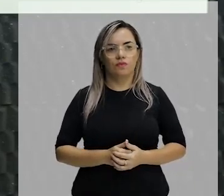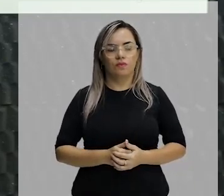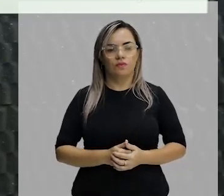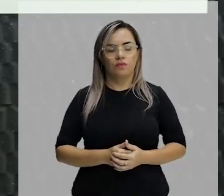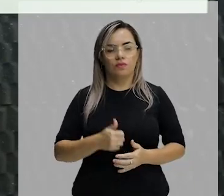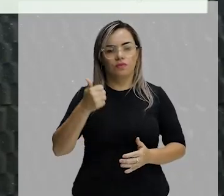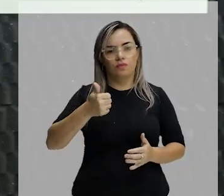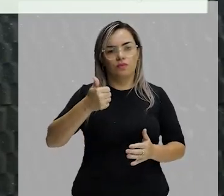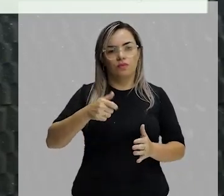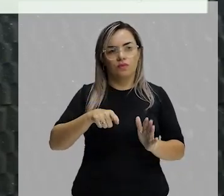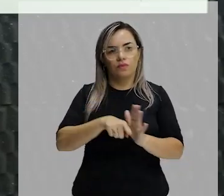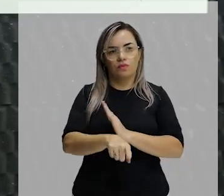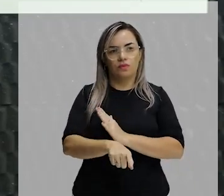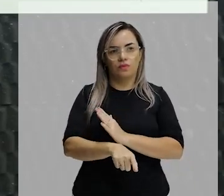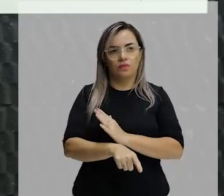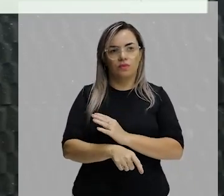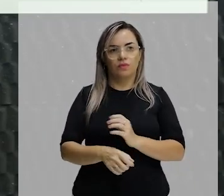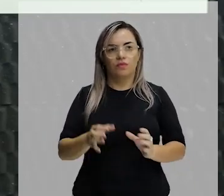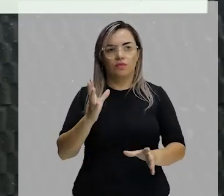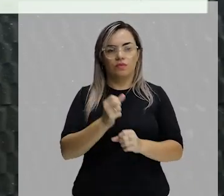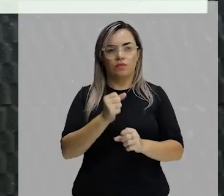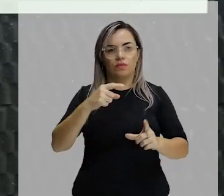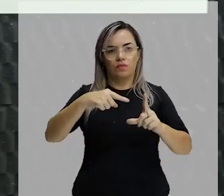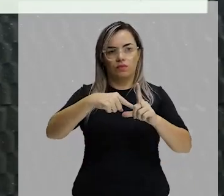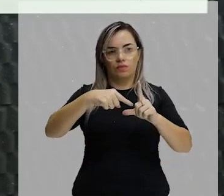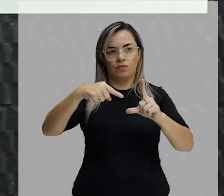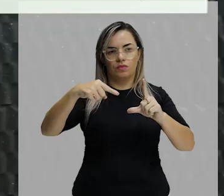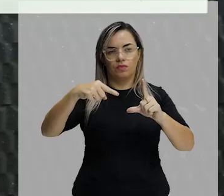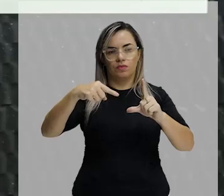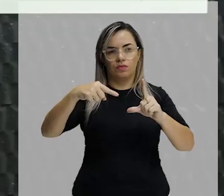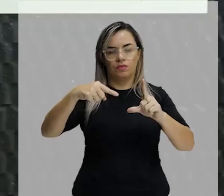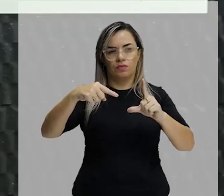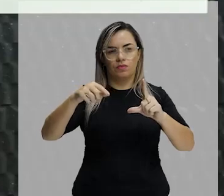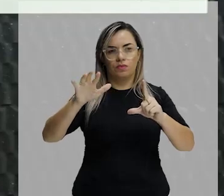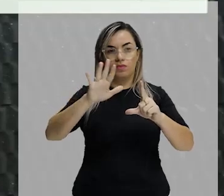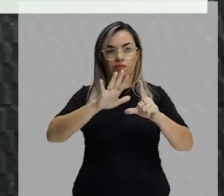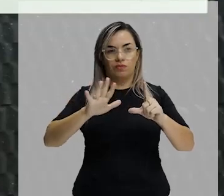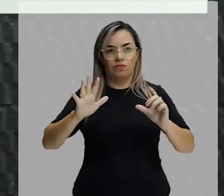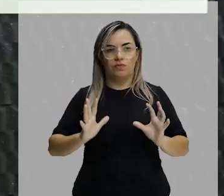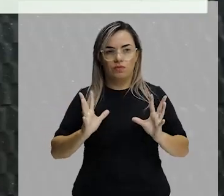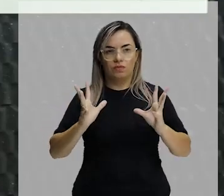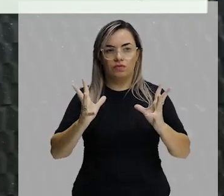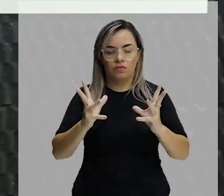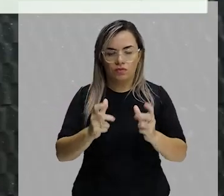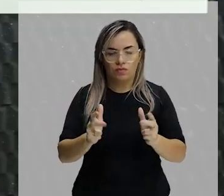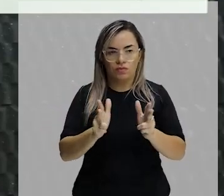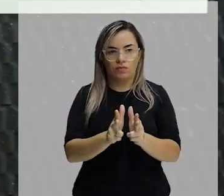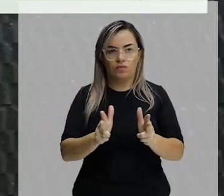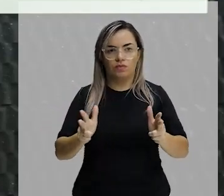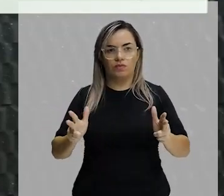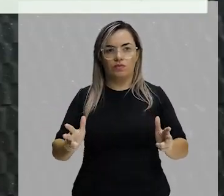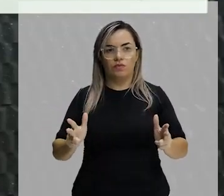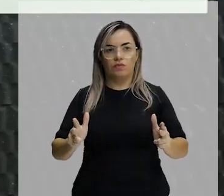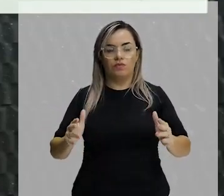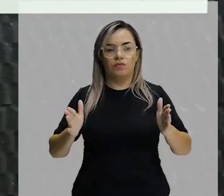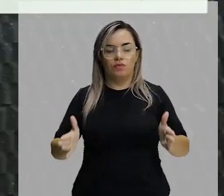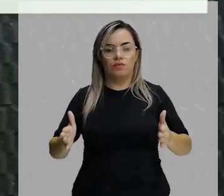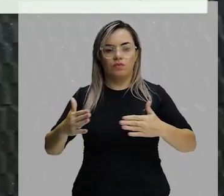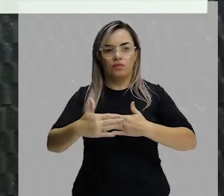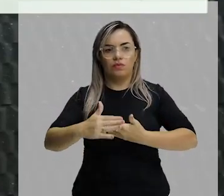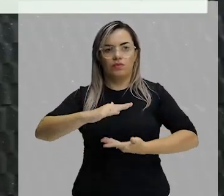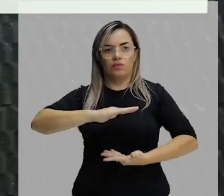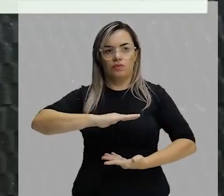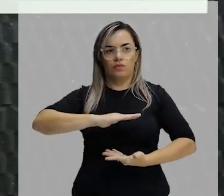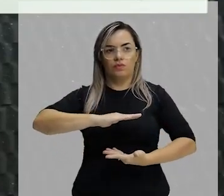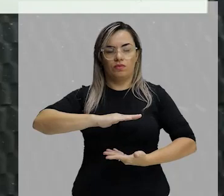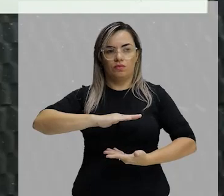Primeira questão lá. Calcula a diagonal, a área total e o volume do cubo, cuja